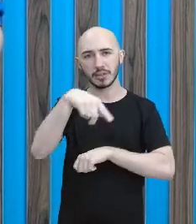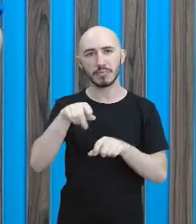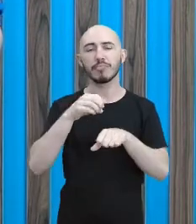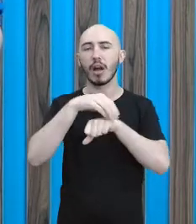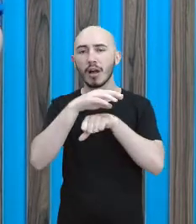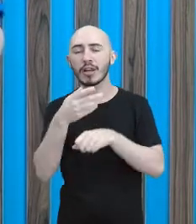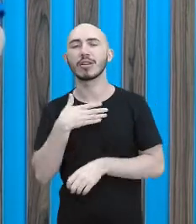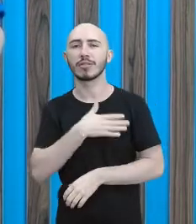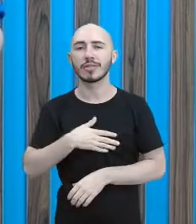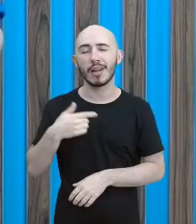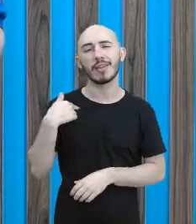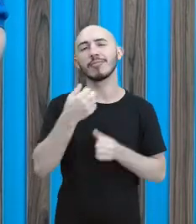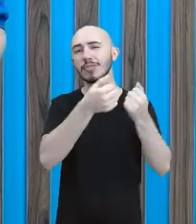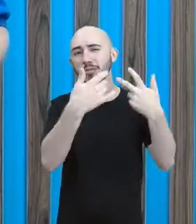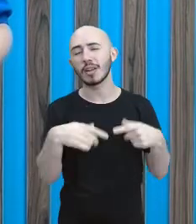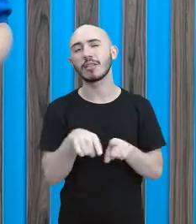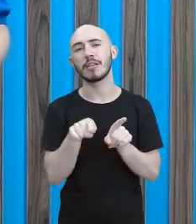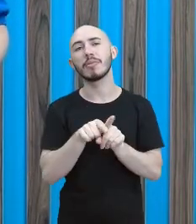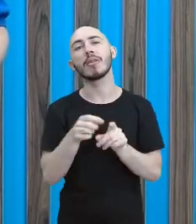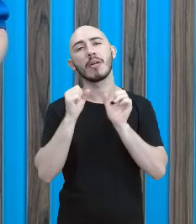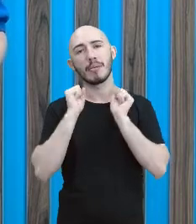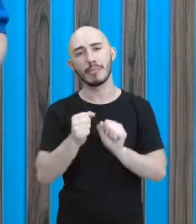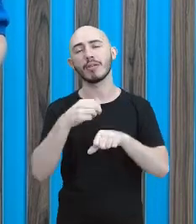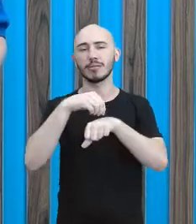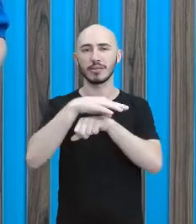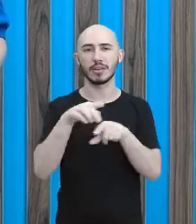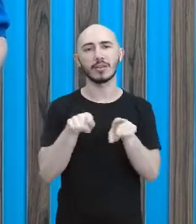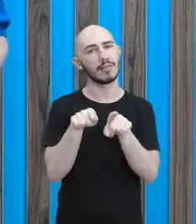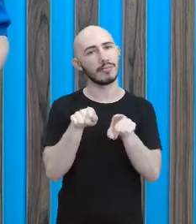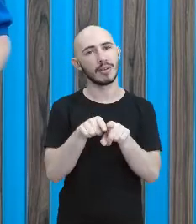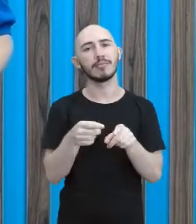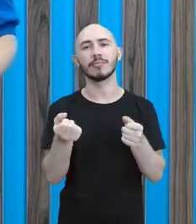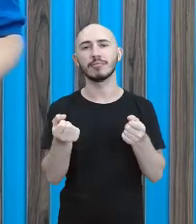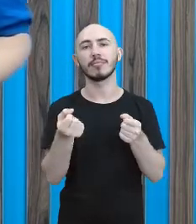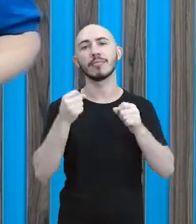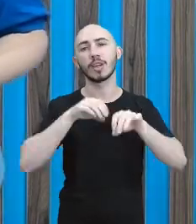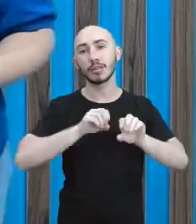ver aqui no nosso canal do Educa Recife, na Educação Inclusiva.